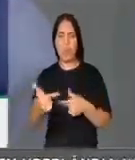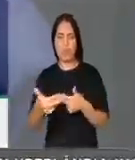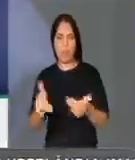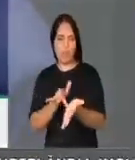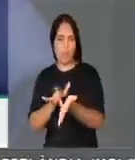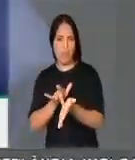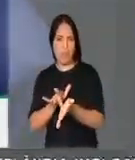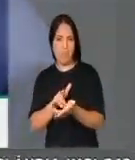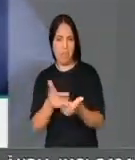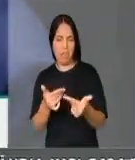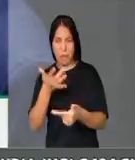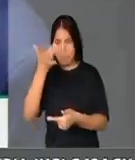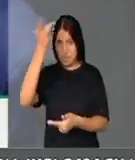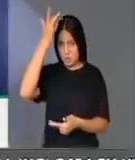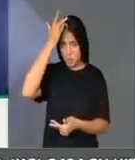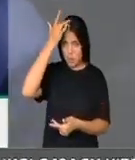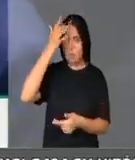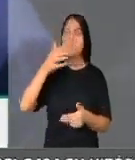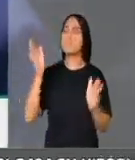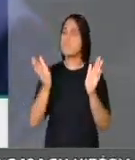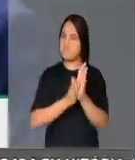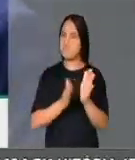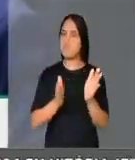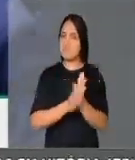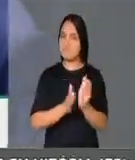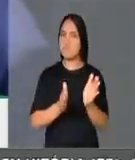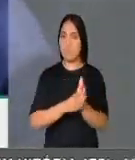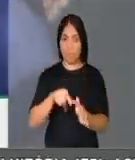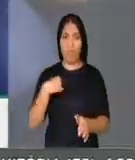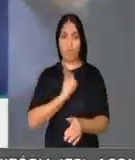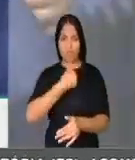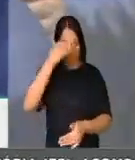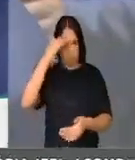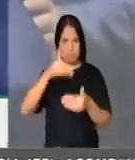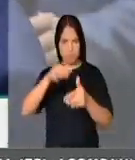injustificados e absurdos. Parabéns. Estamos de acordo? Sim.